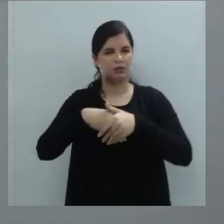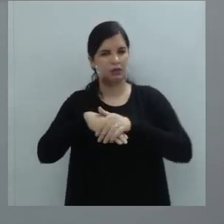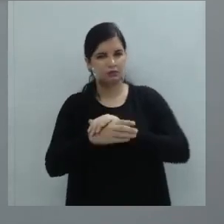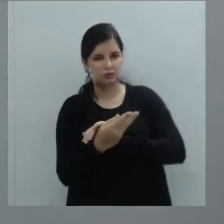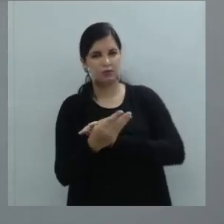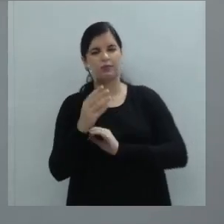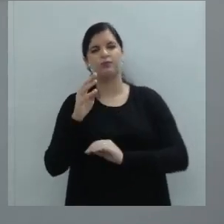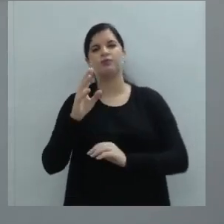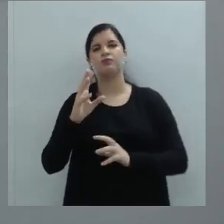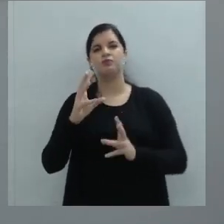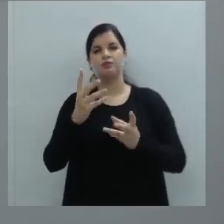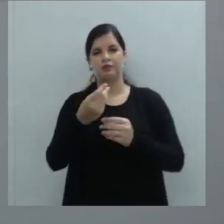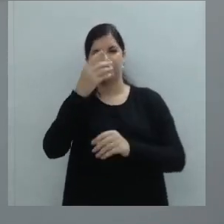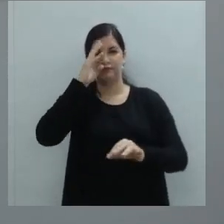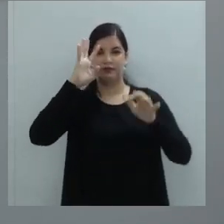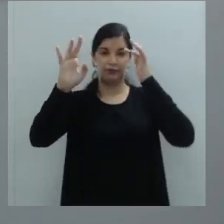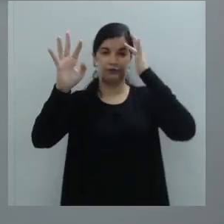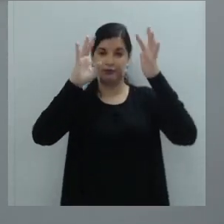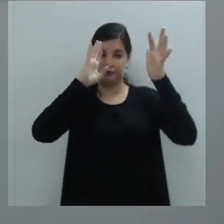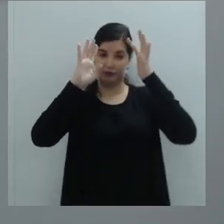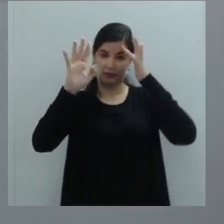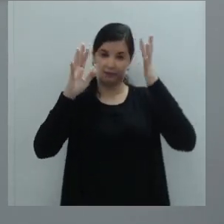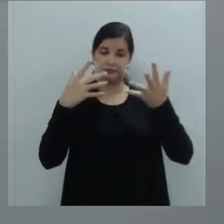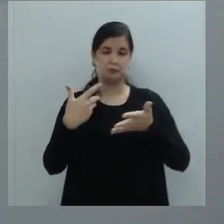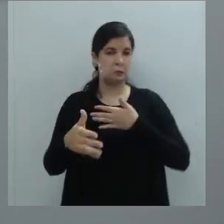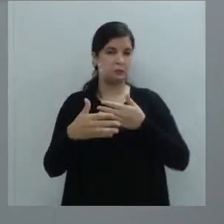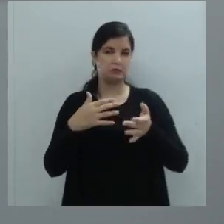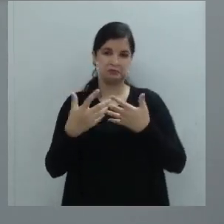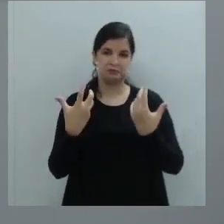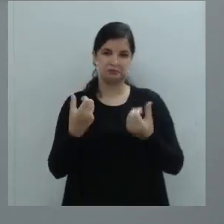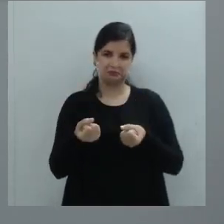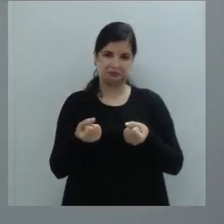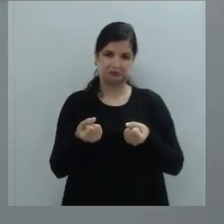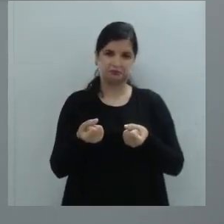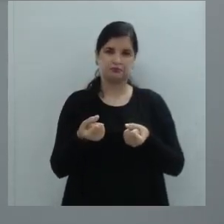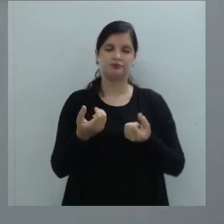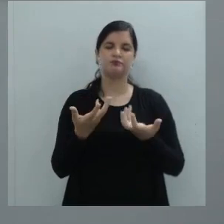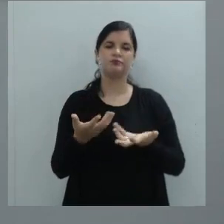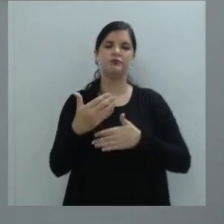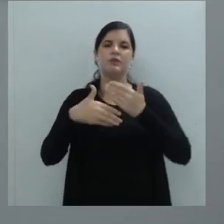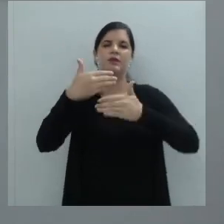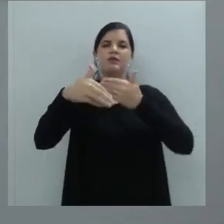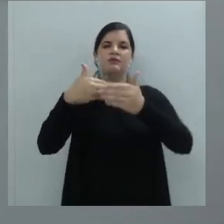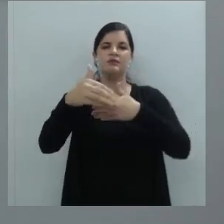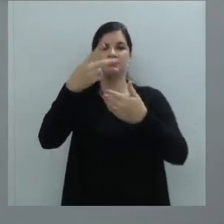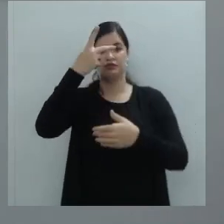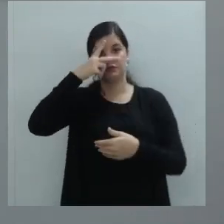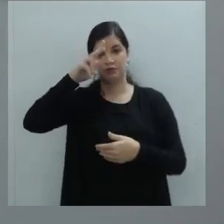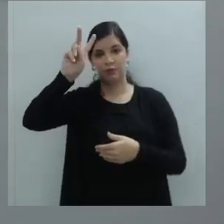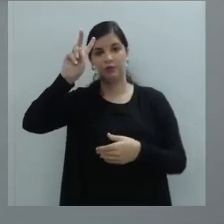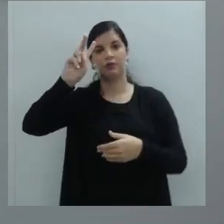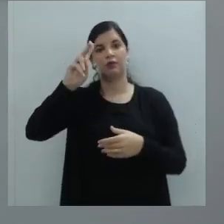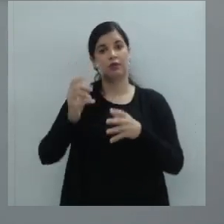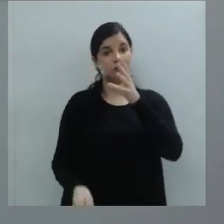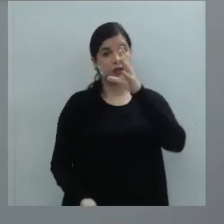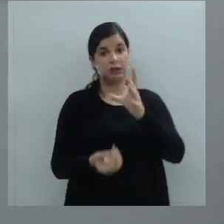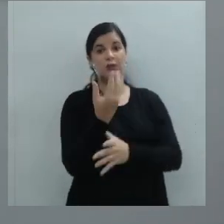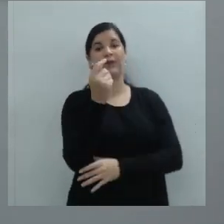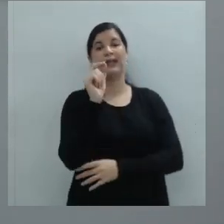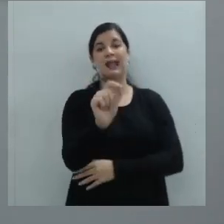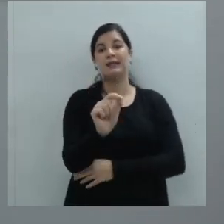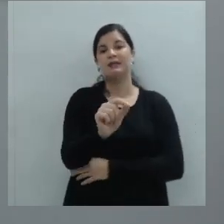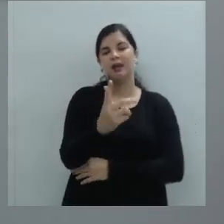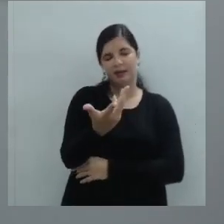tradição religiosa, de uma filosofia, seja lá o que for, porque através da história do seu fundador,